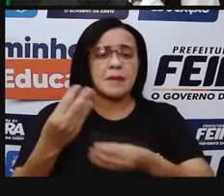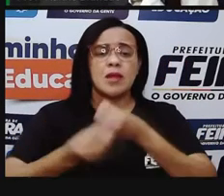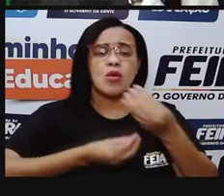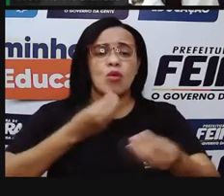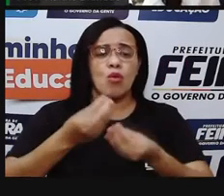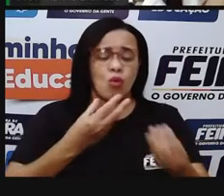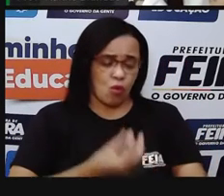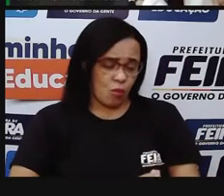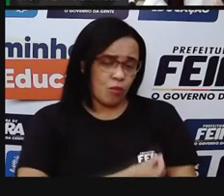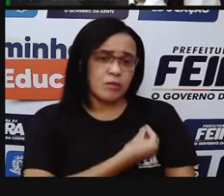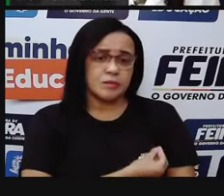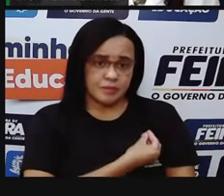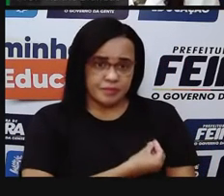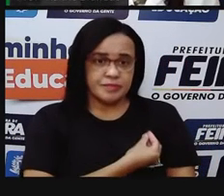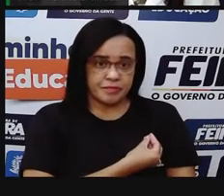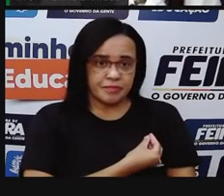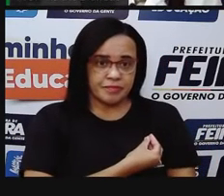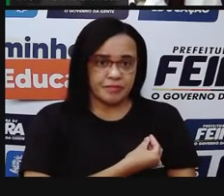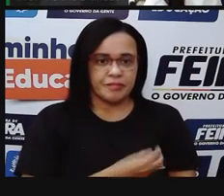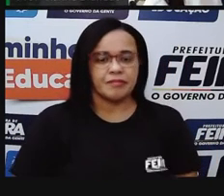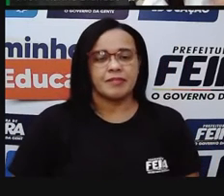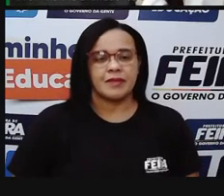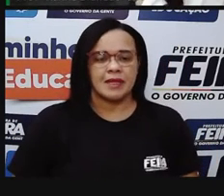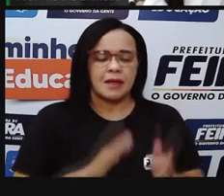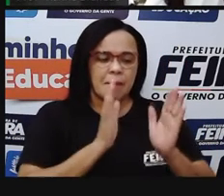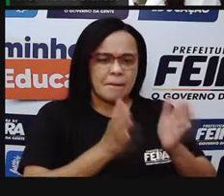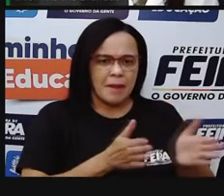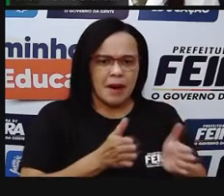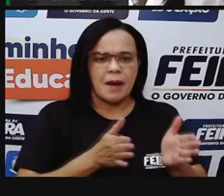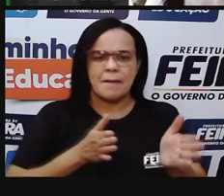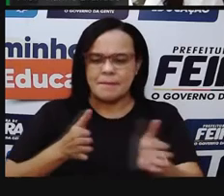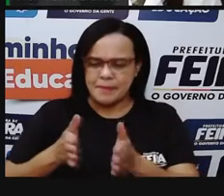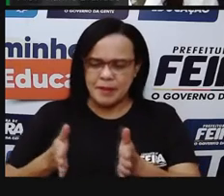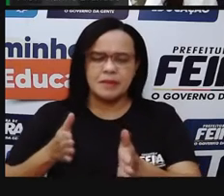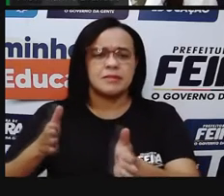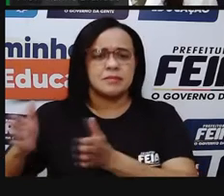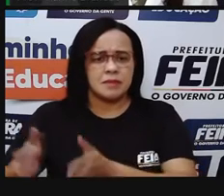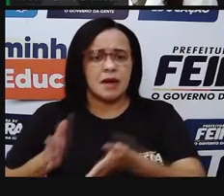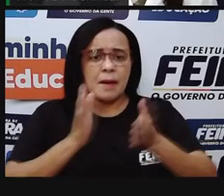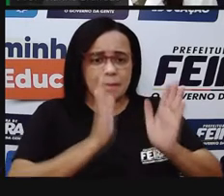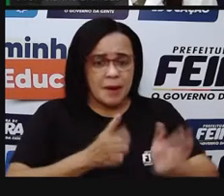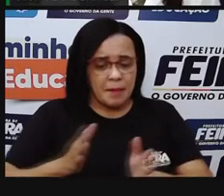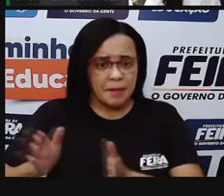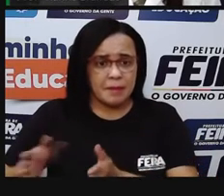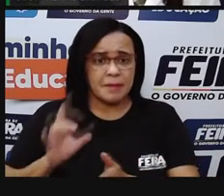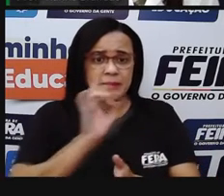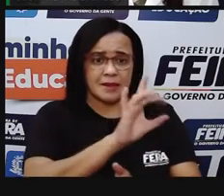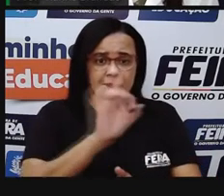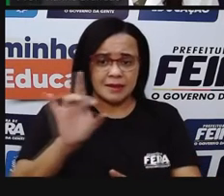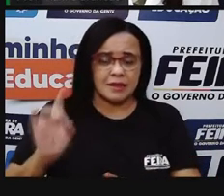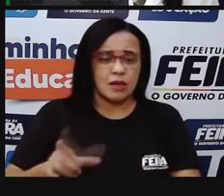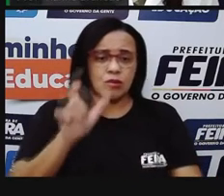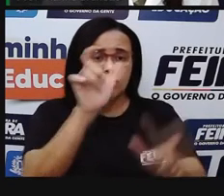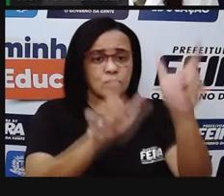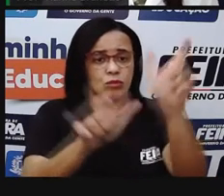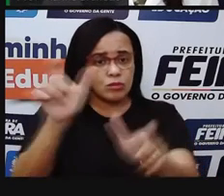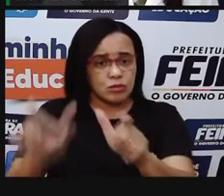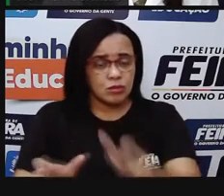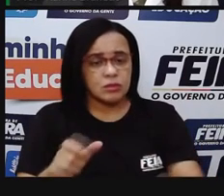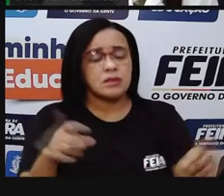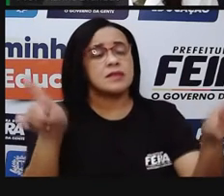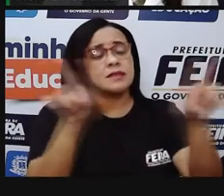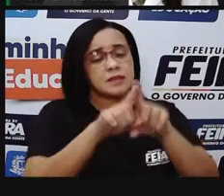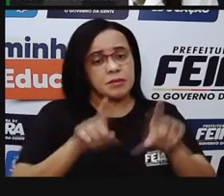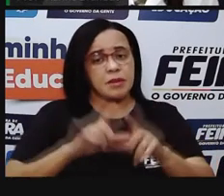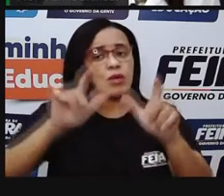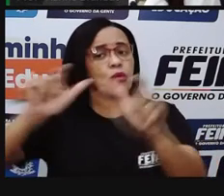vida, forma, a fase, né, em que cada indivíduo, cada ser vivo está, o local onde eles se